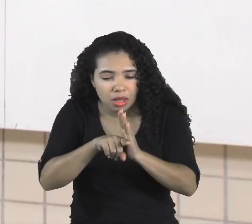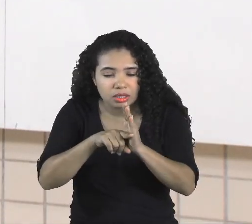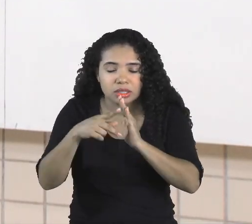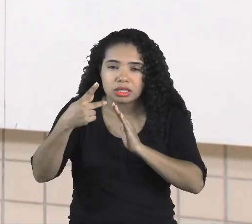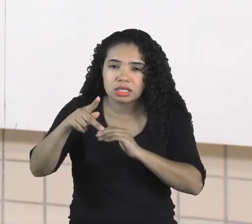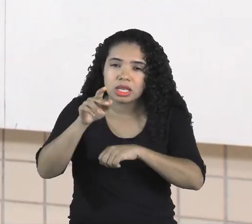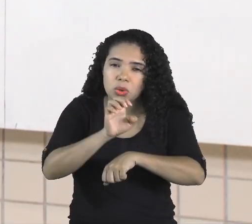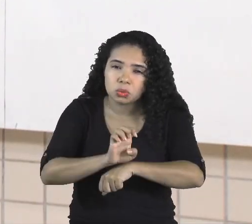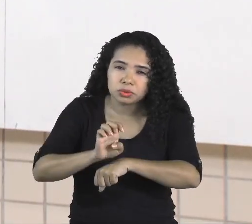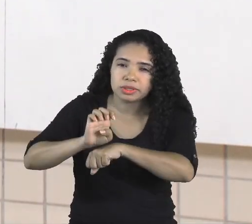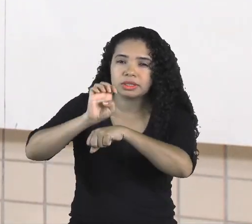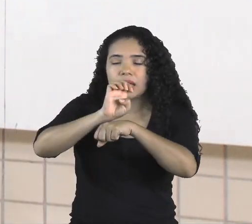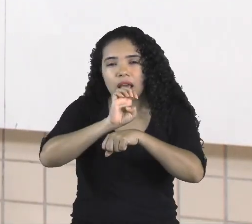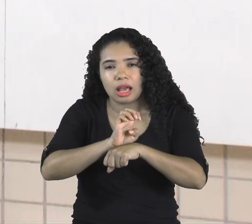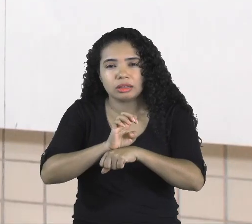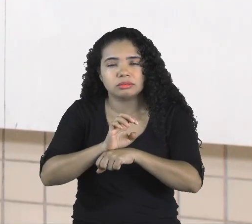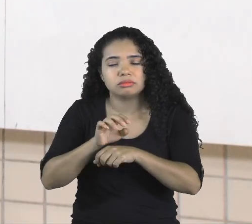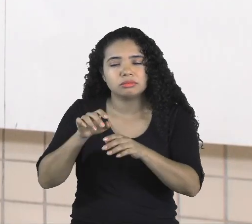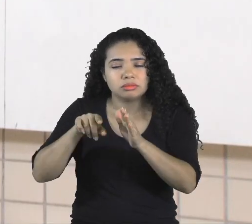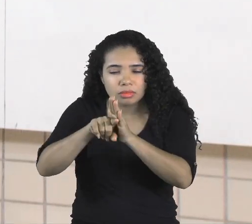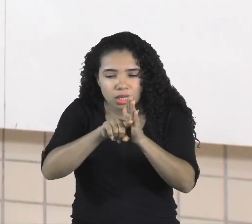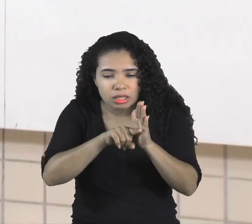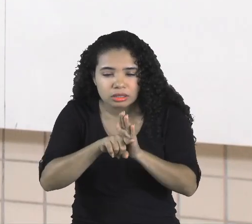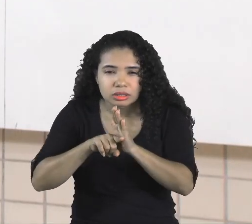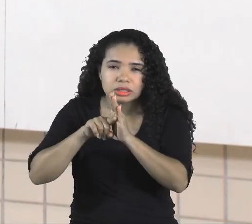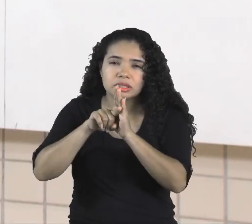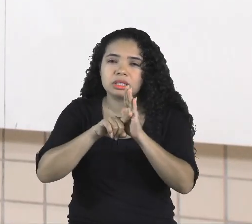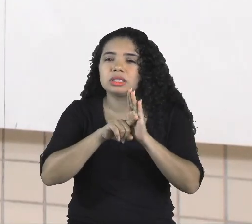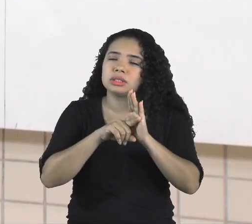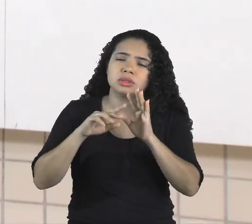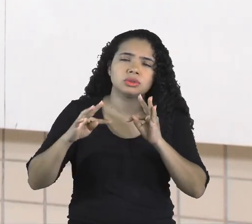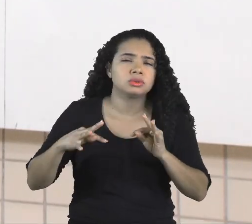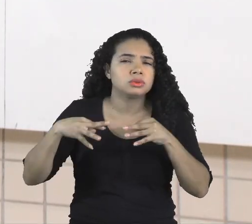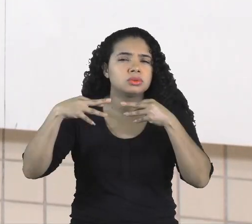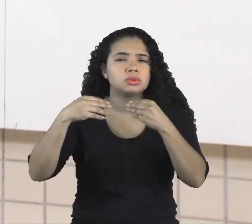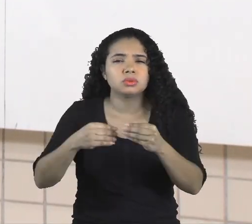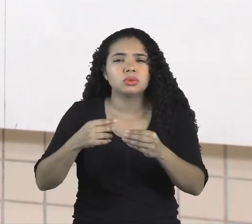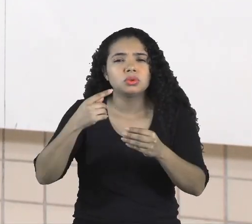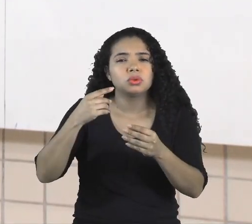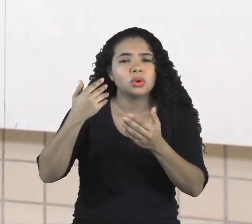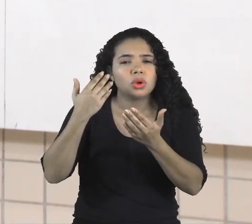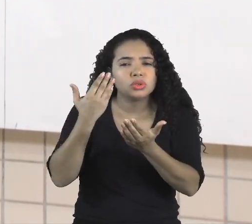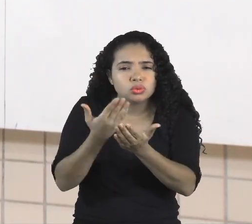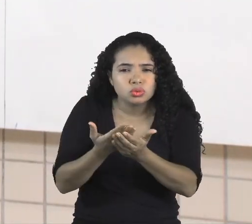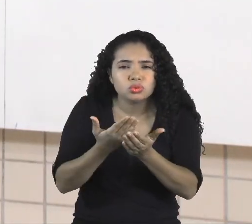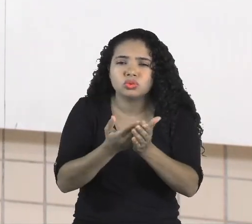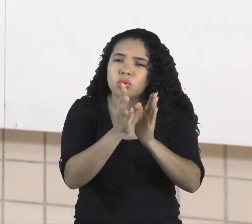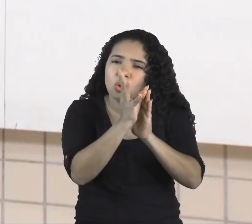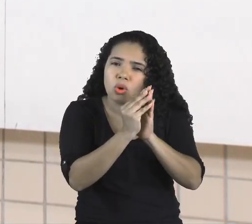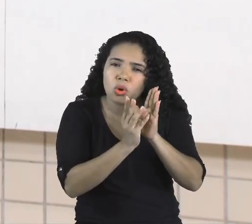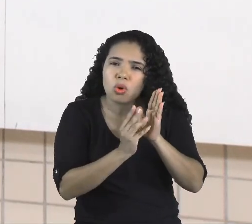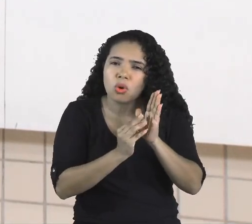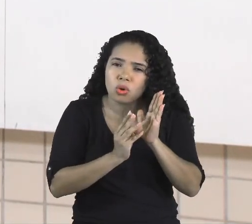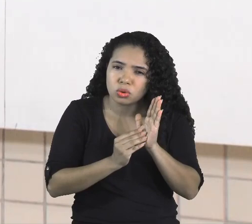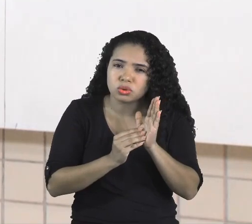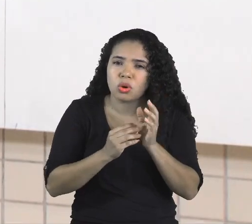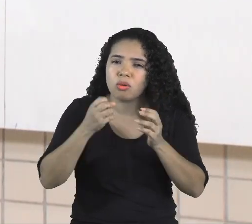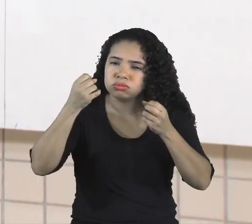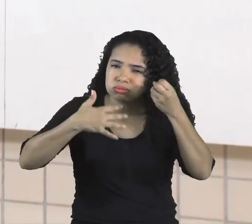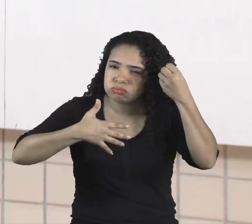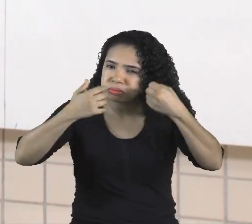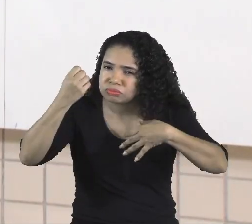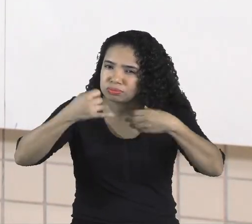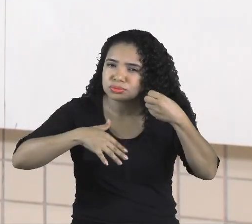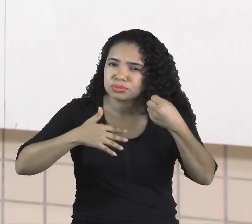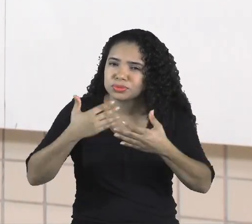seu estado, procure pesquisar sobre tudo que a gente viu aqui, para que você aprenda um pouco